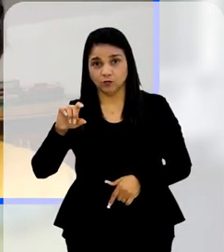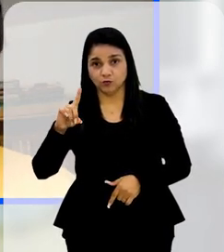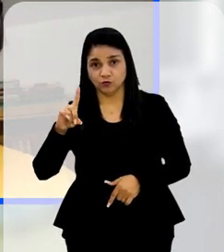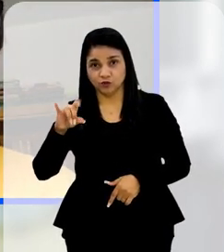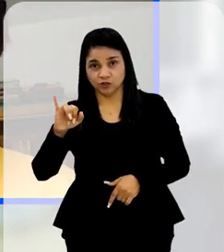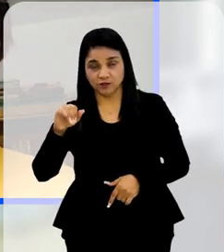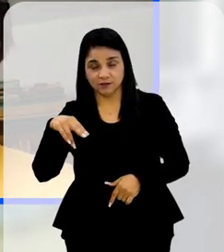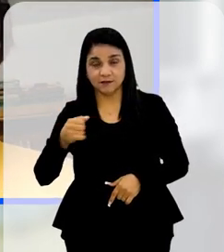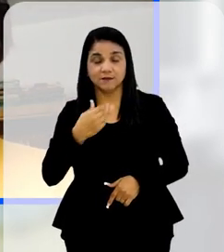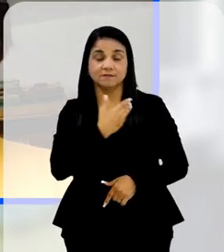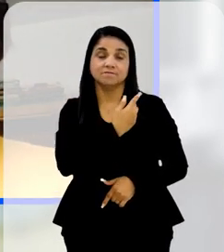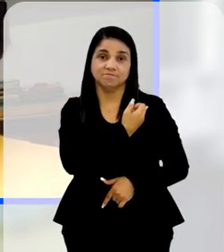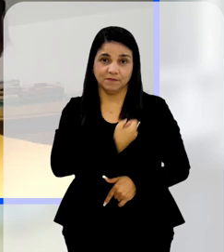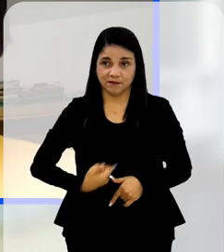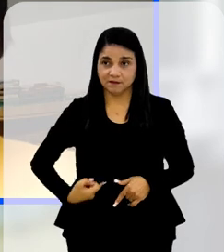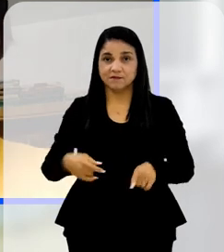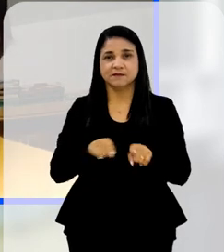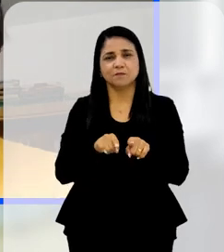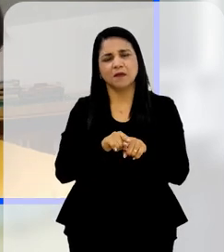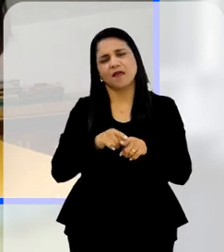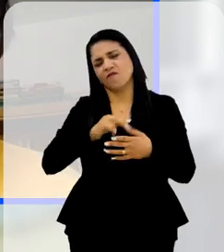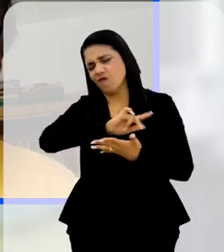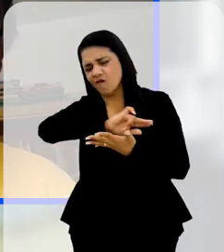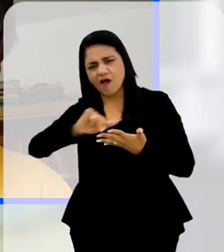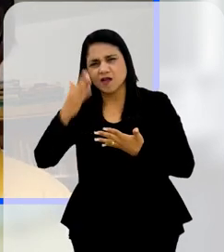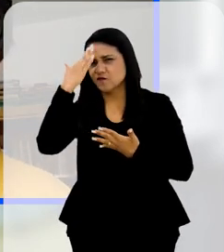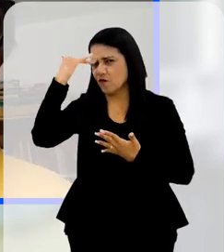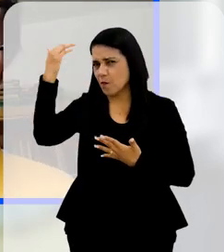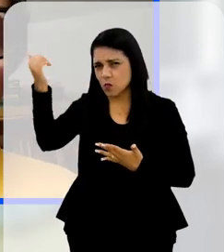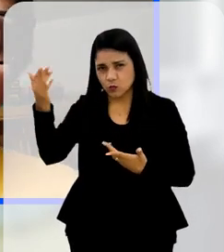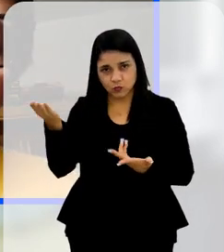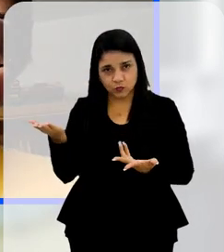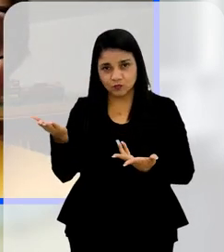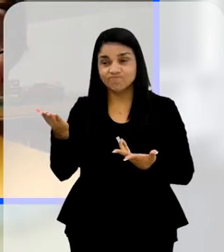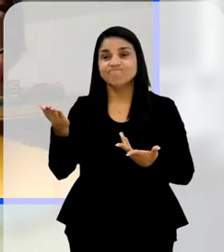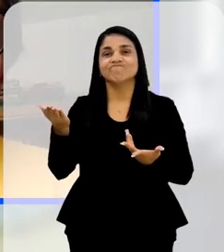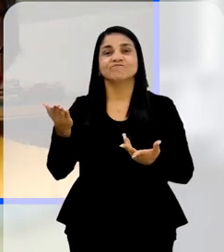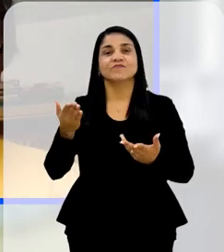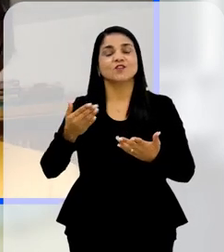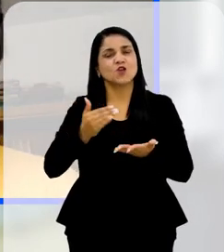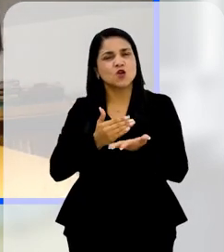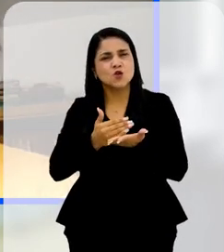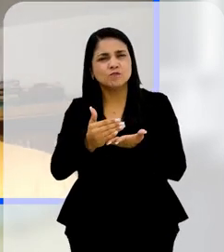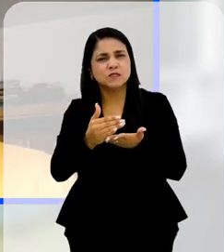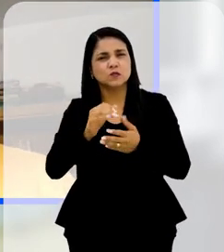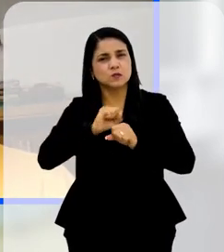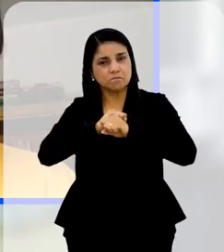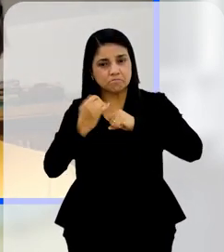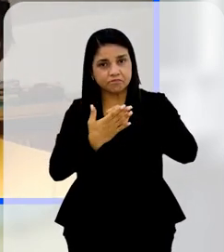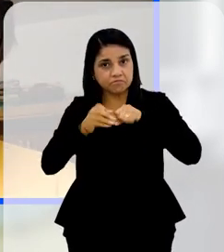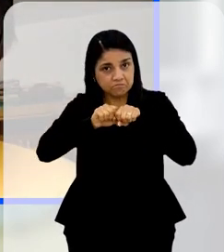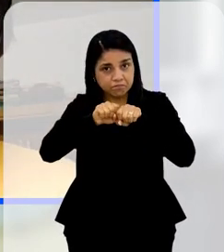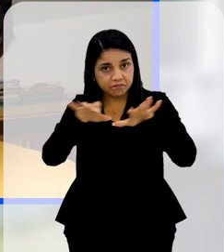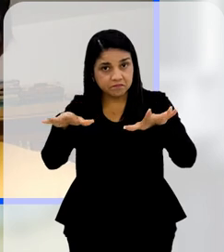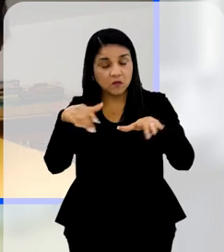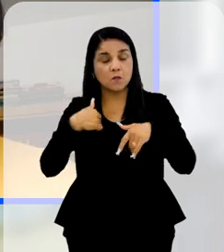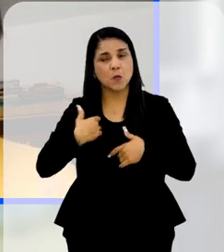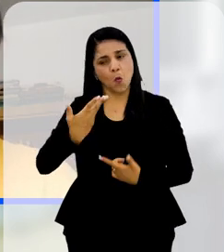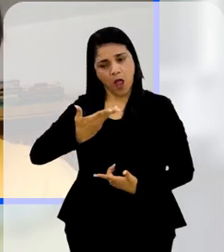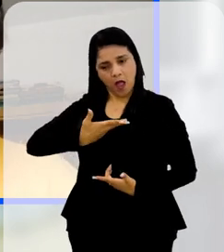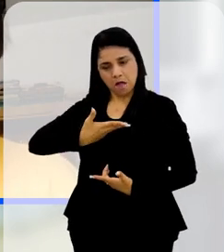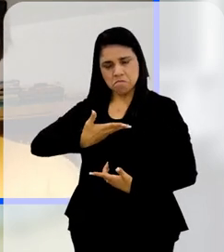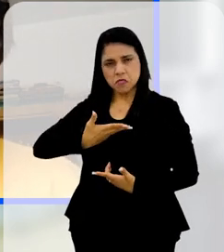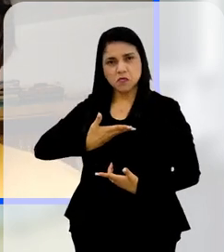Henrique Lage. E durante logo que começou a pandemia, um belo dia, um amigo em comum